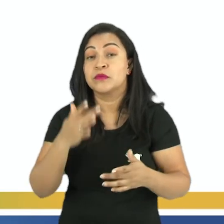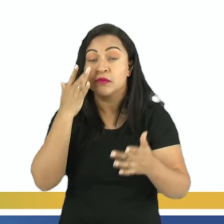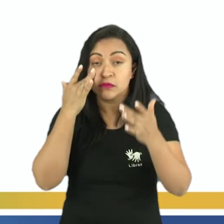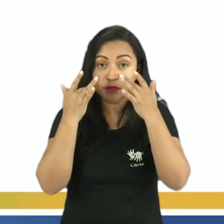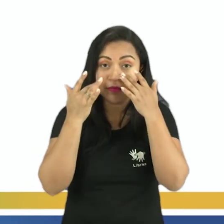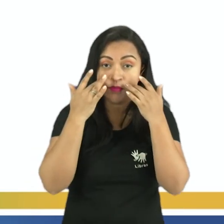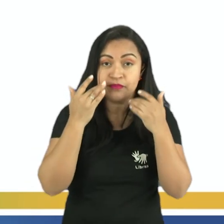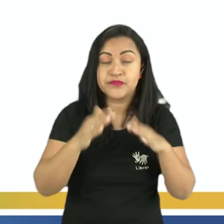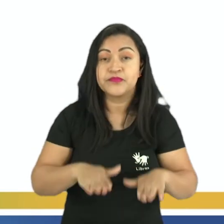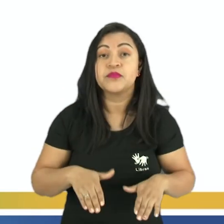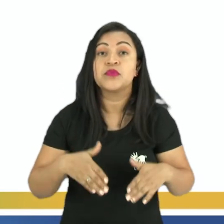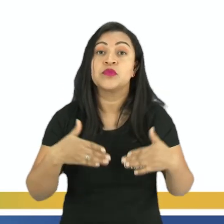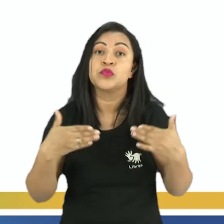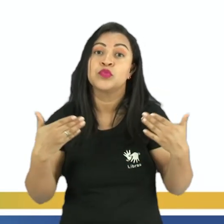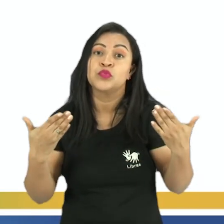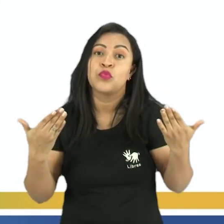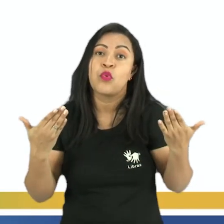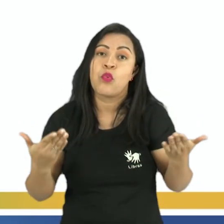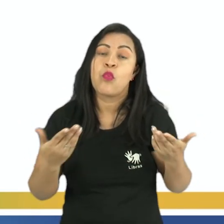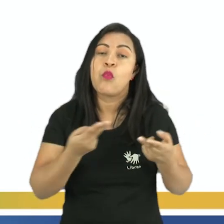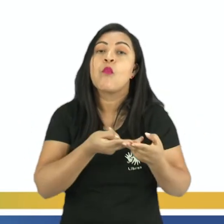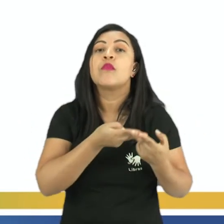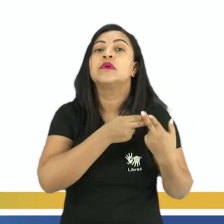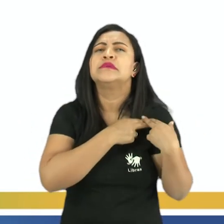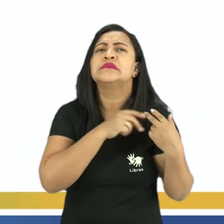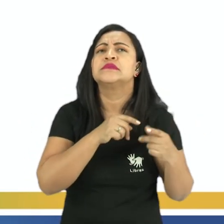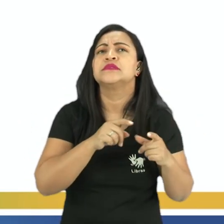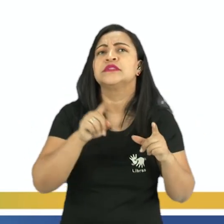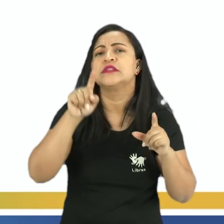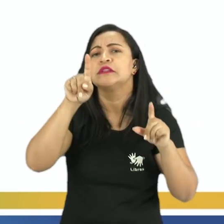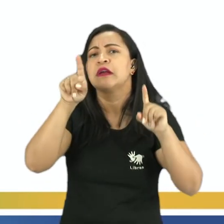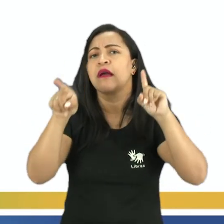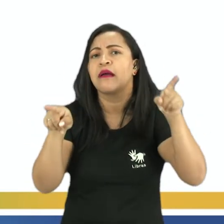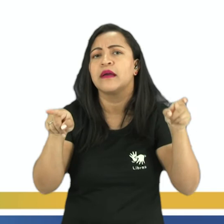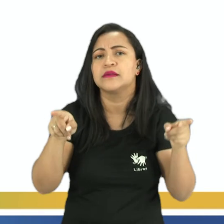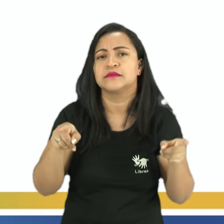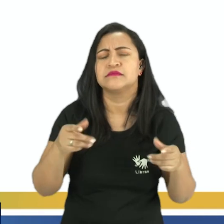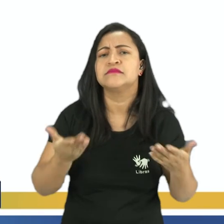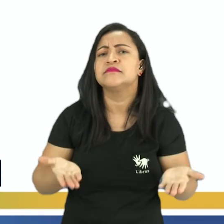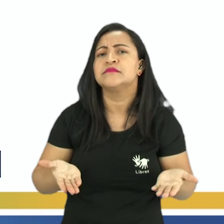teatro, qual a função da frase entre parênteses?